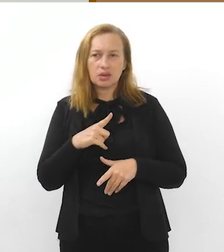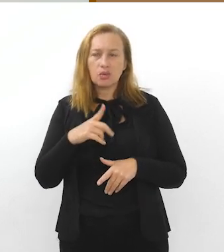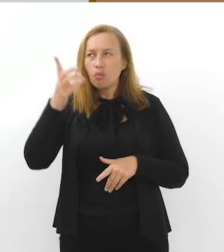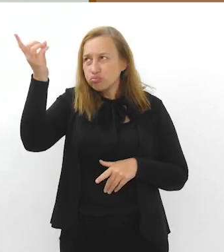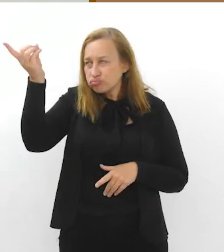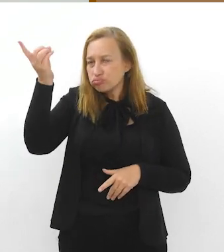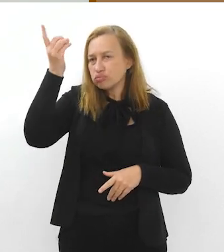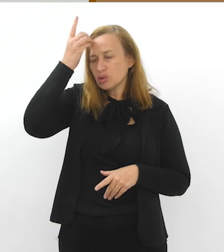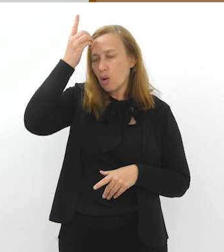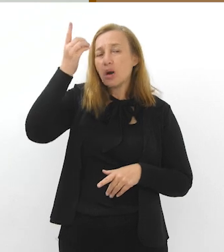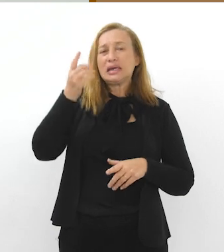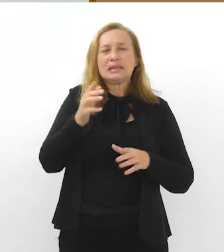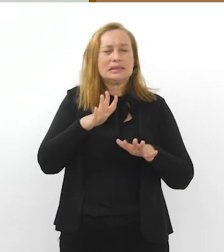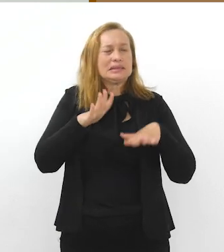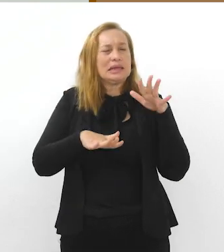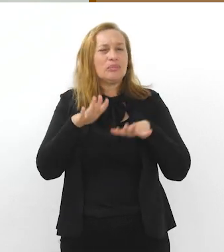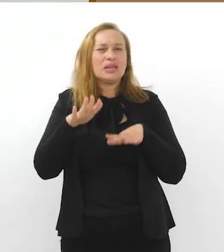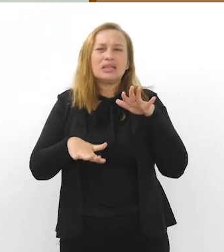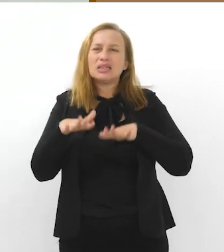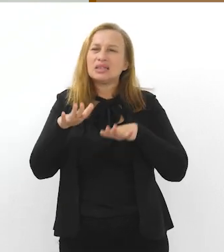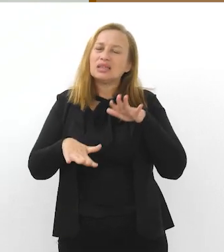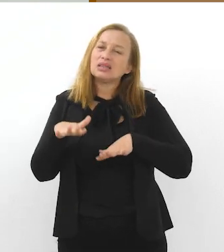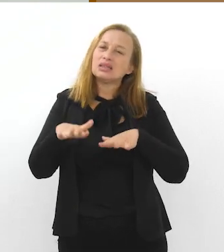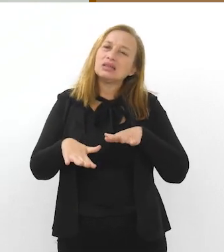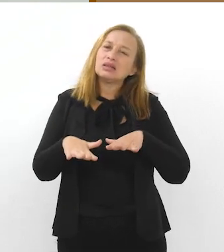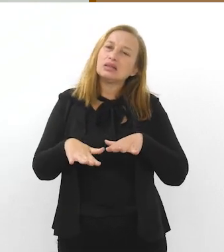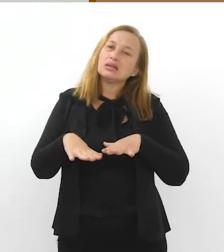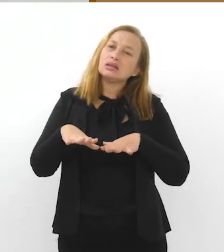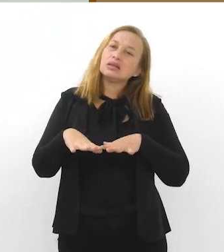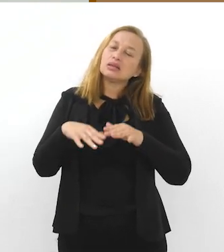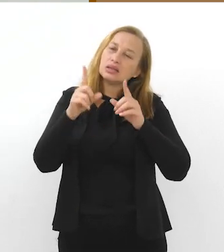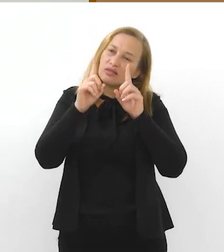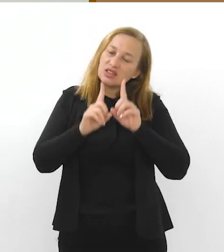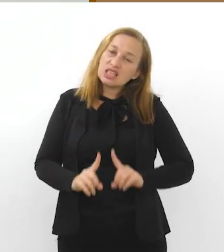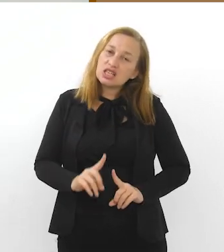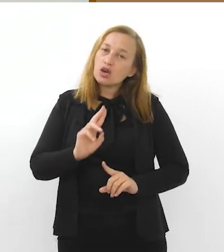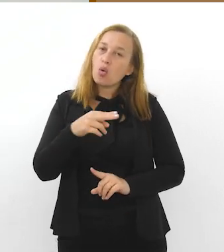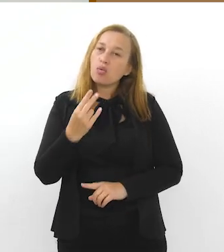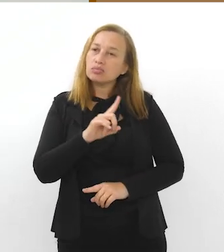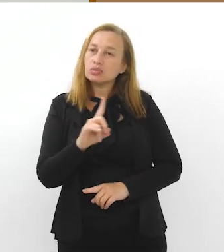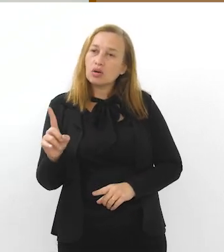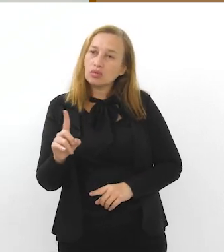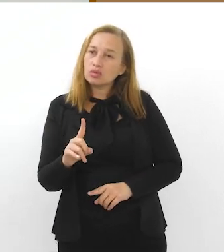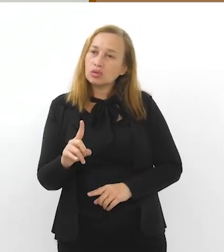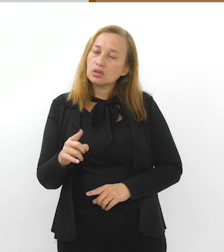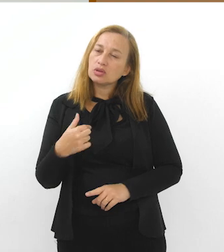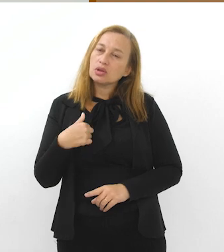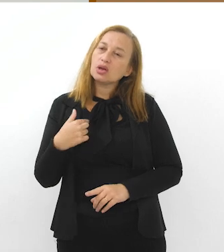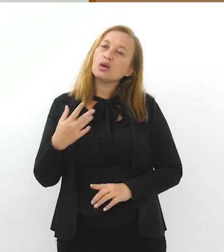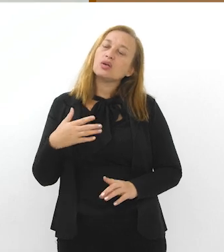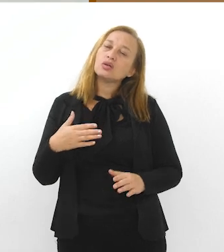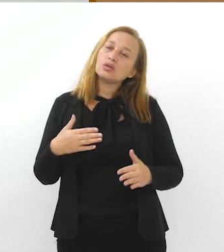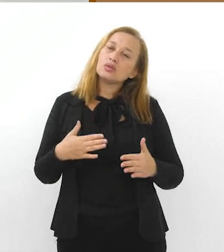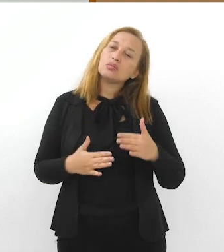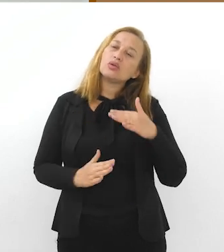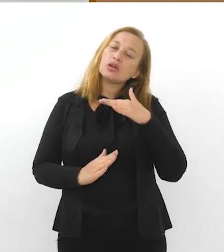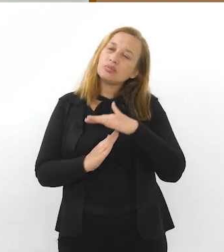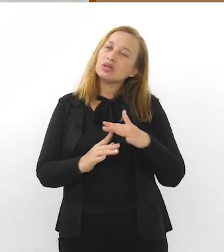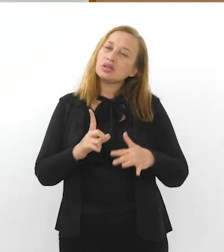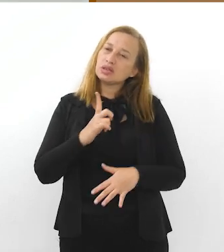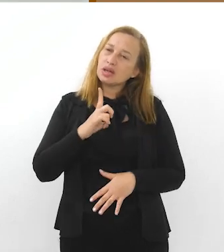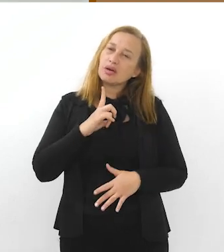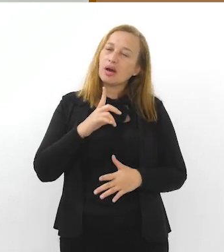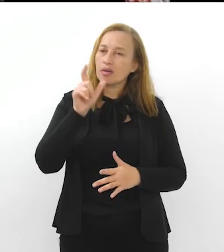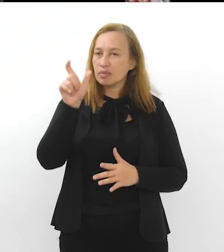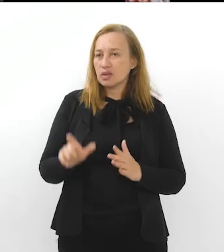como dom, independente de deficiência ou não, né? Eu atinjo o mesmo nível da pessoa